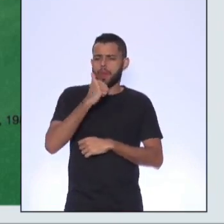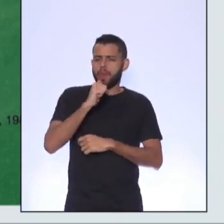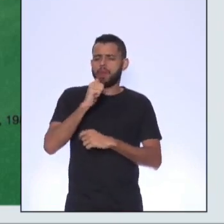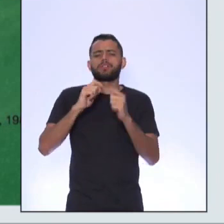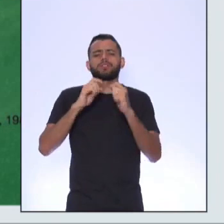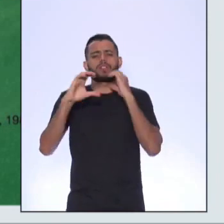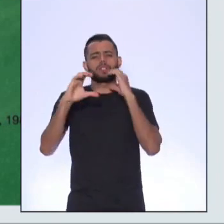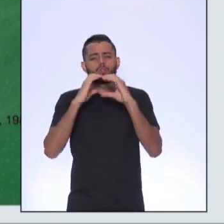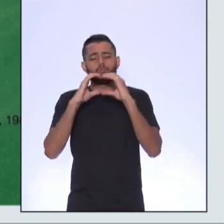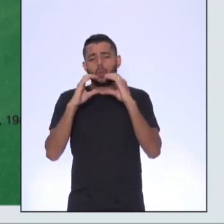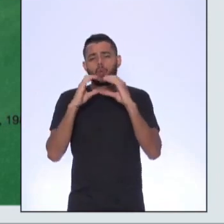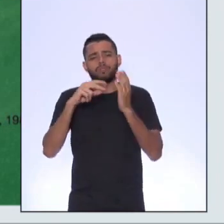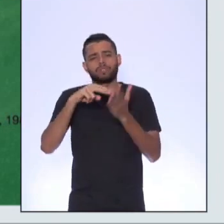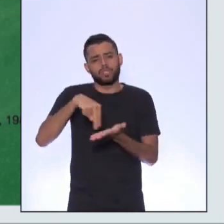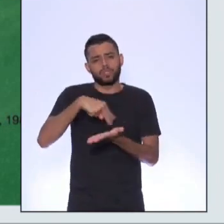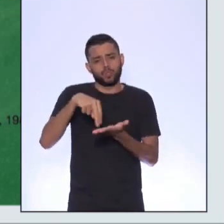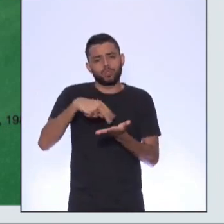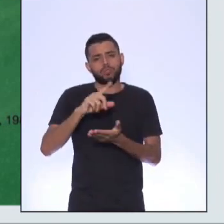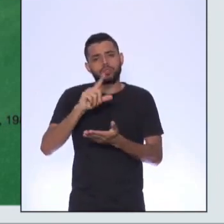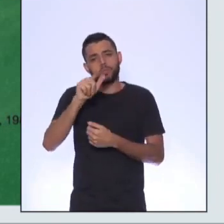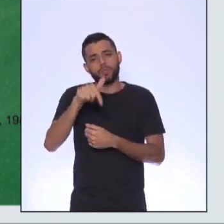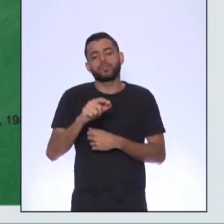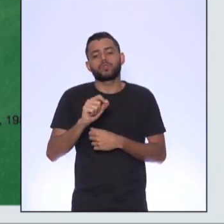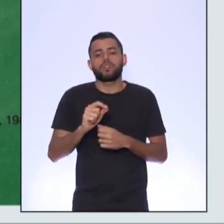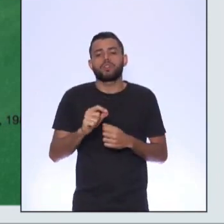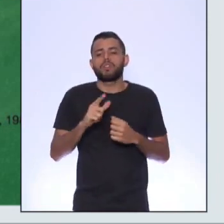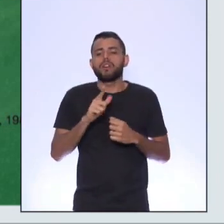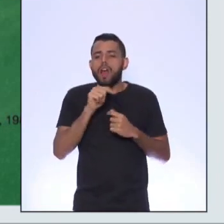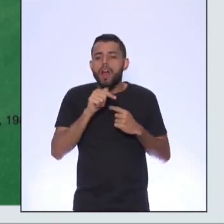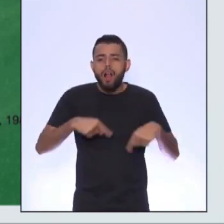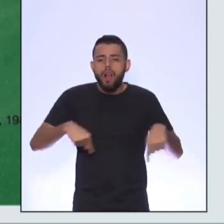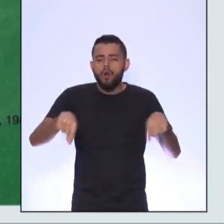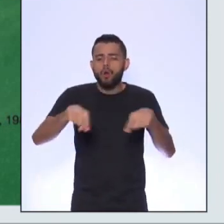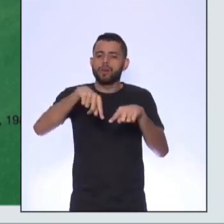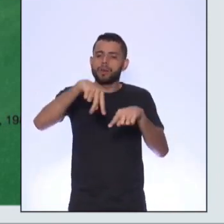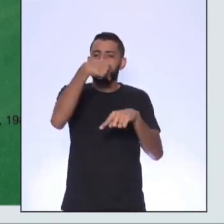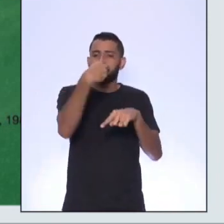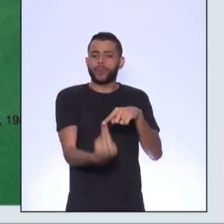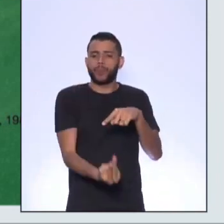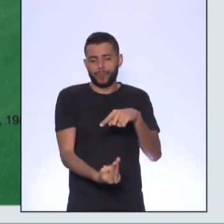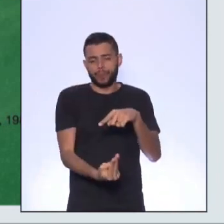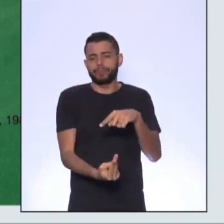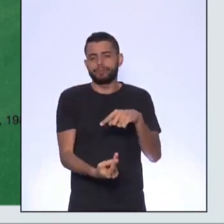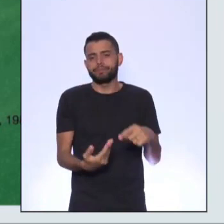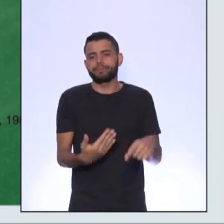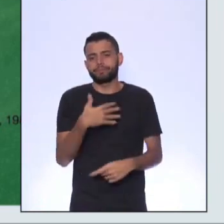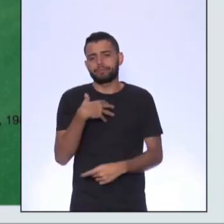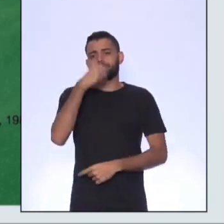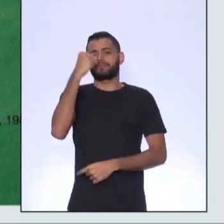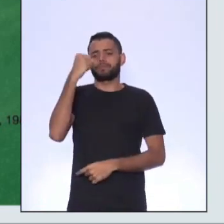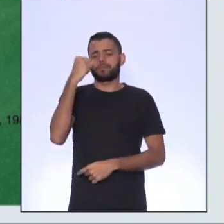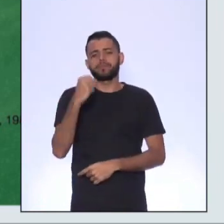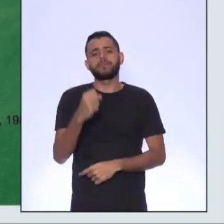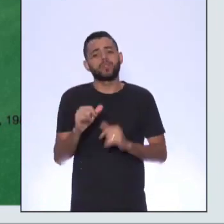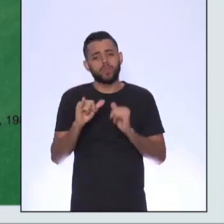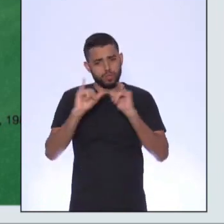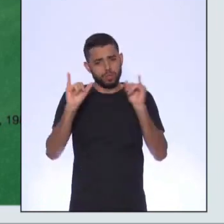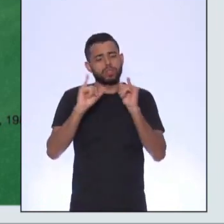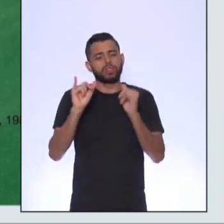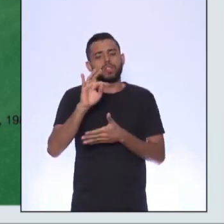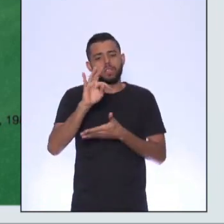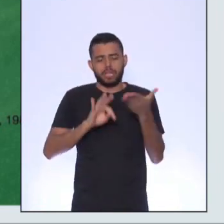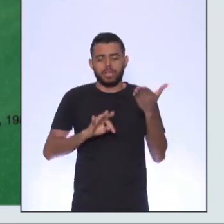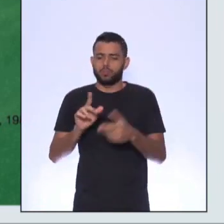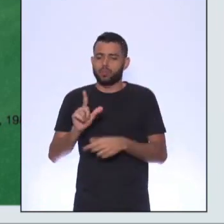depois se atirou na Lagoa de Freitas, cometeu suicídio. Ele está noticiando um fato. Portanto, é texto